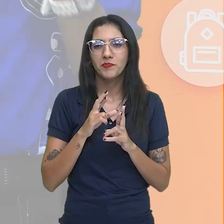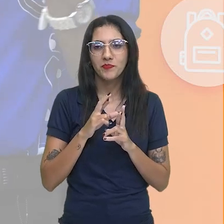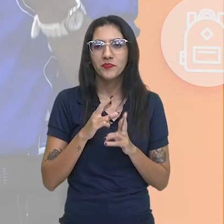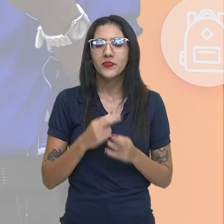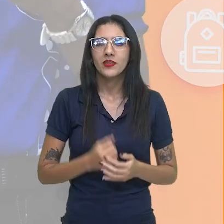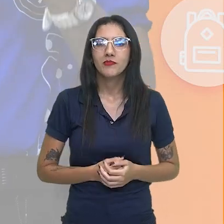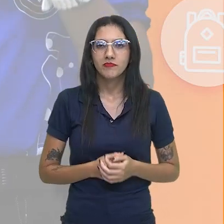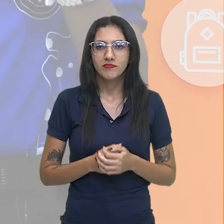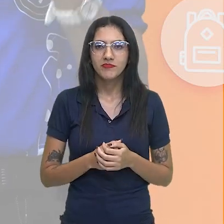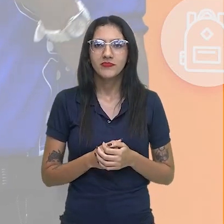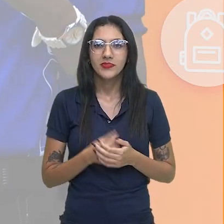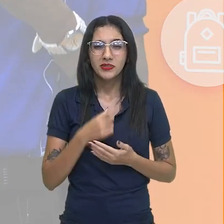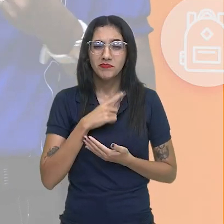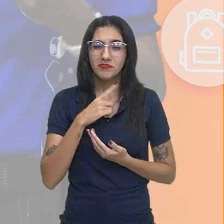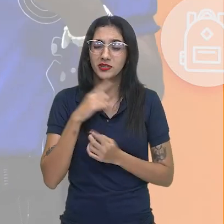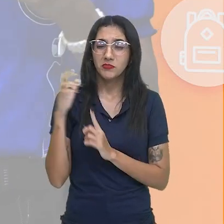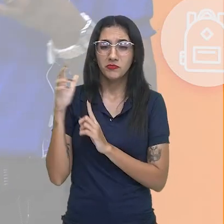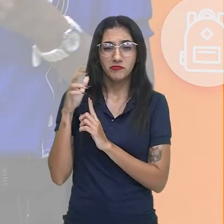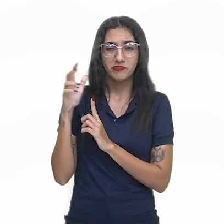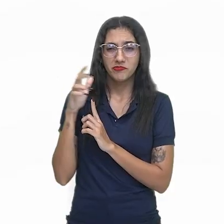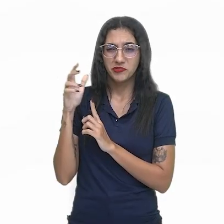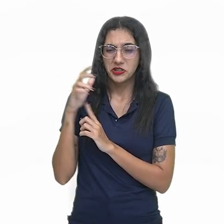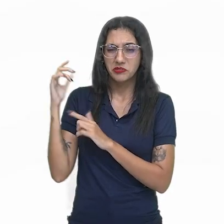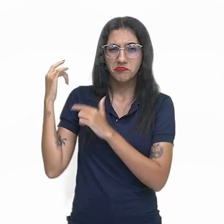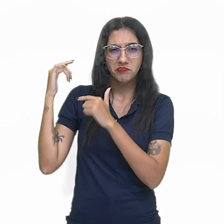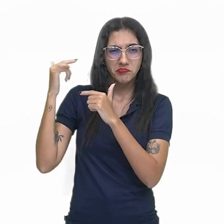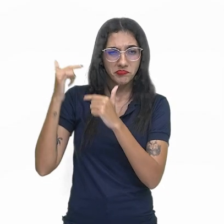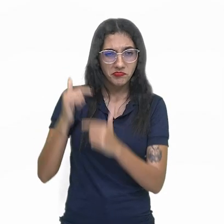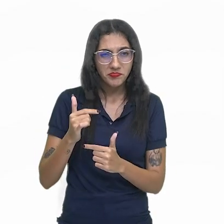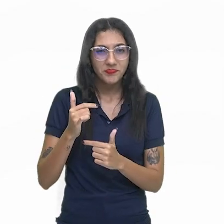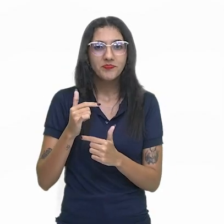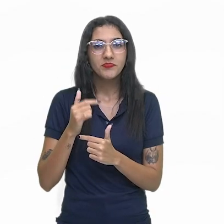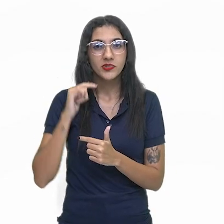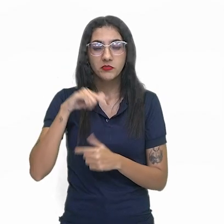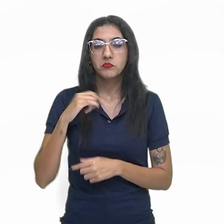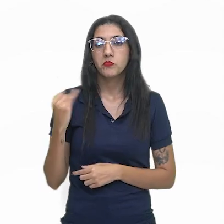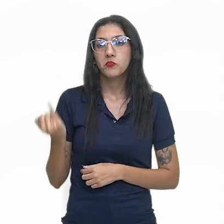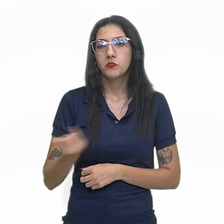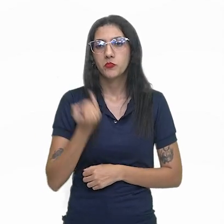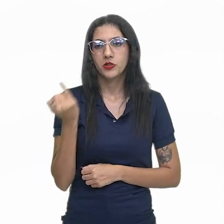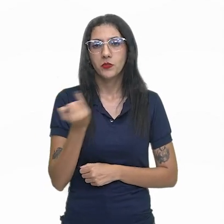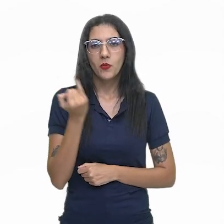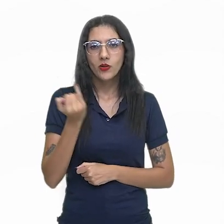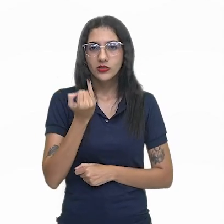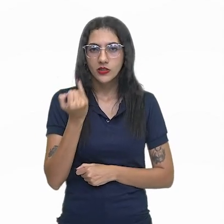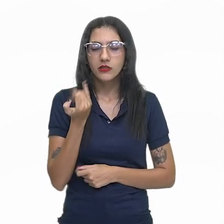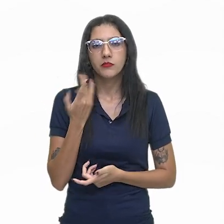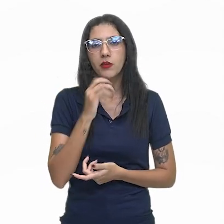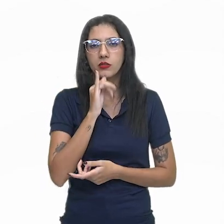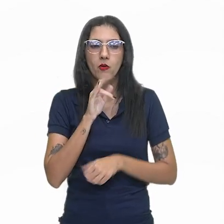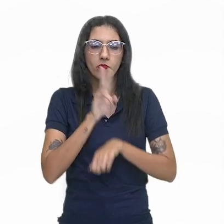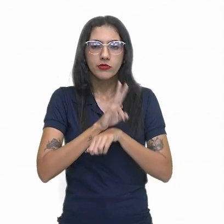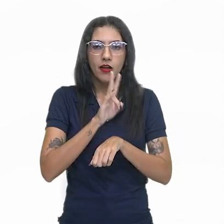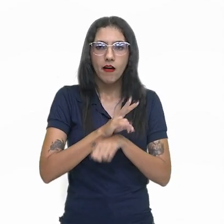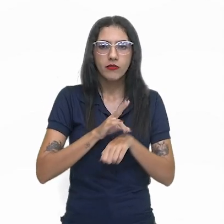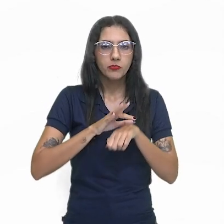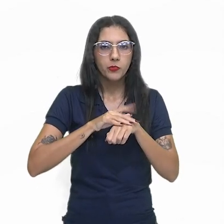estão recorrentes aí no nosso tempo e são ferramentas necessárias para o tratamento de